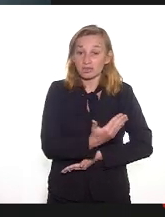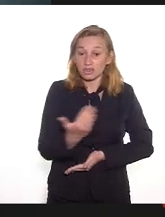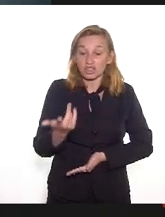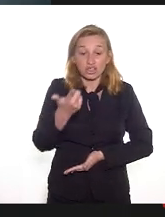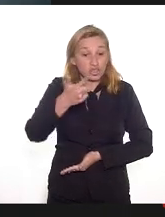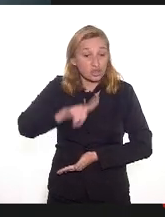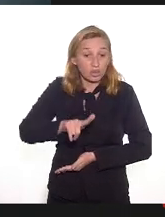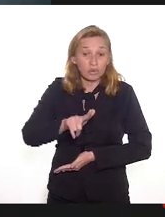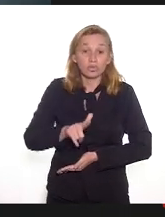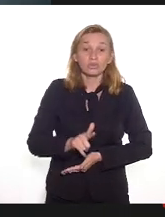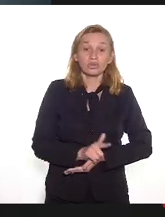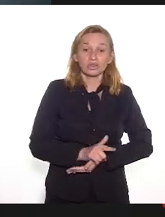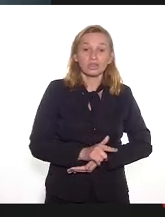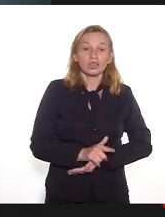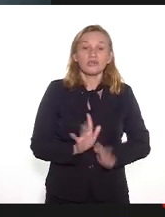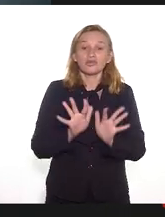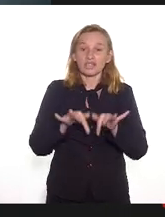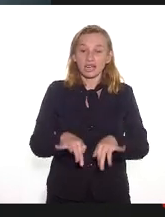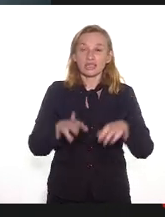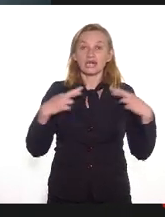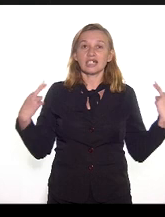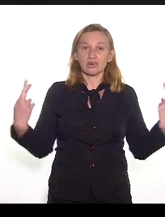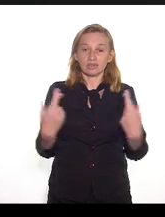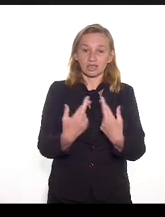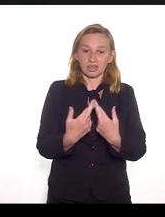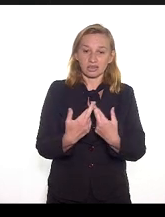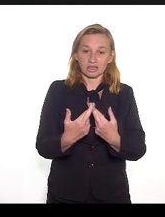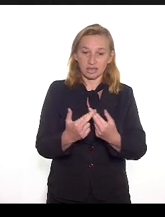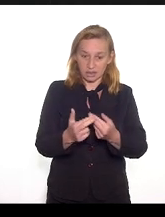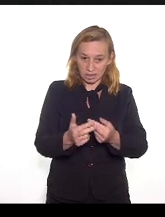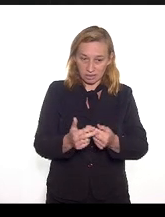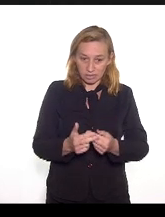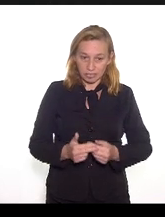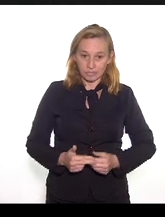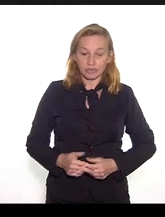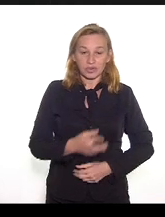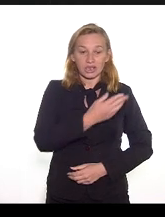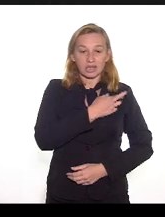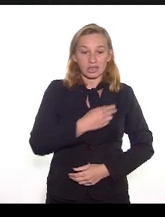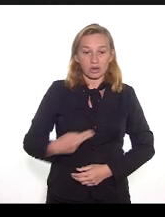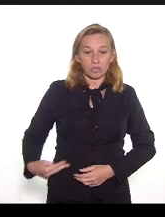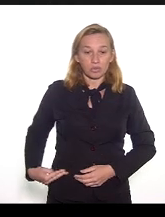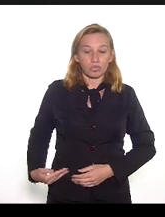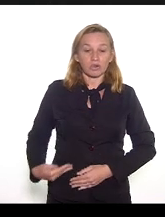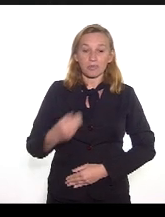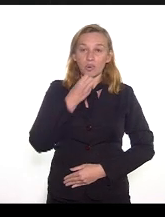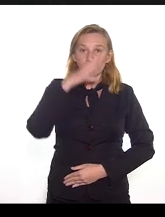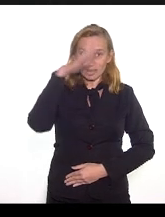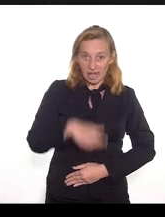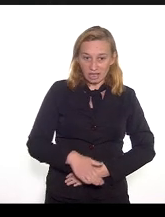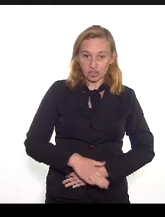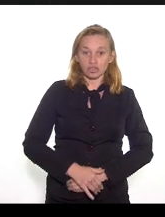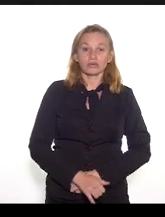vez, de todos. Está encerrada a nossa audiência pública. Uma boa tarde.